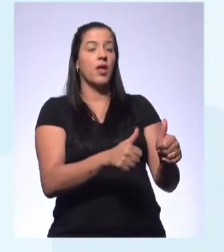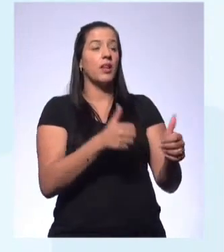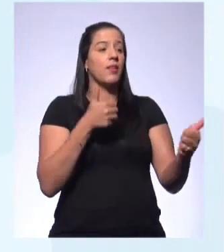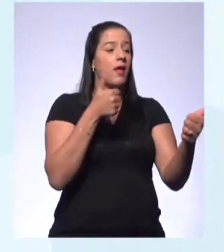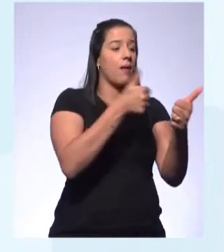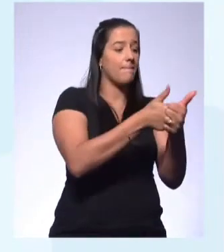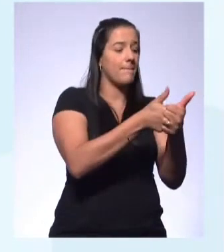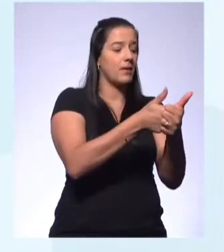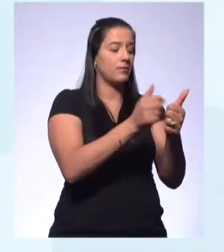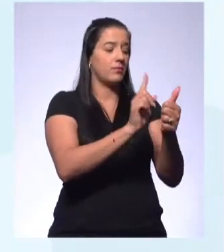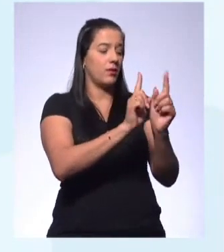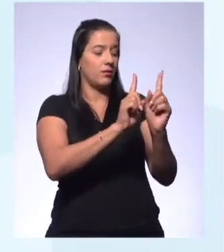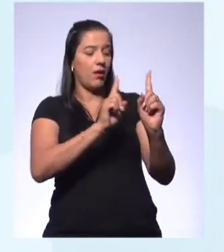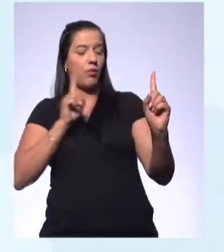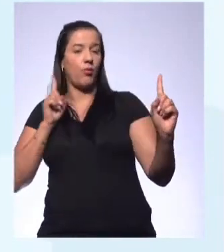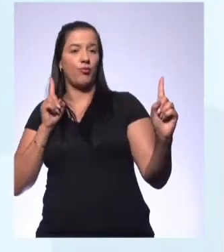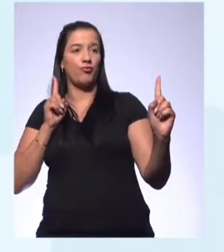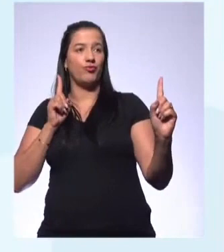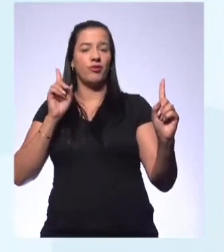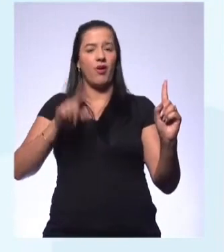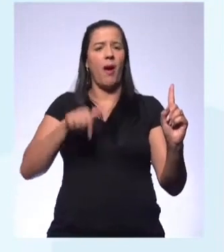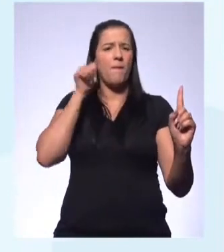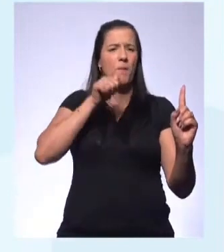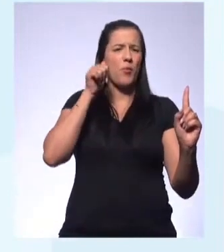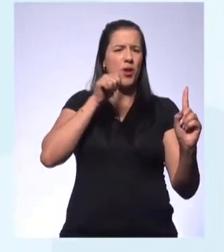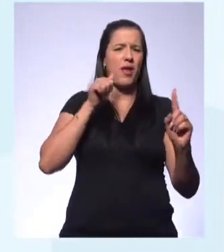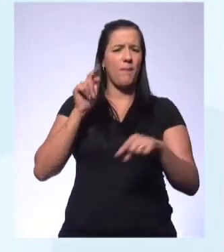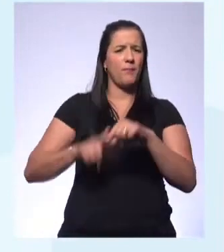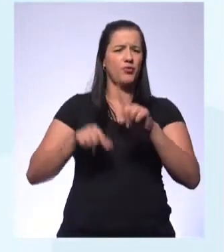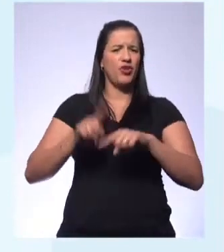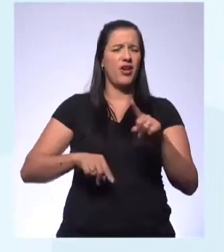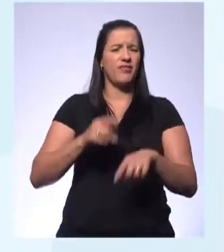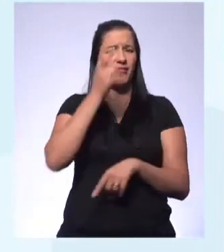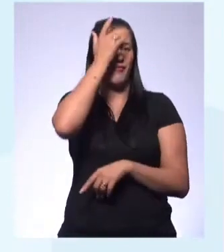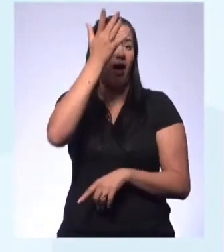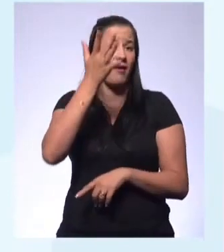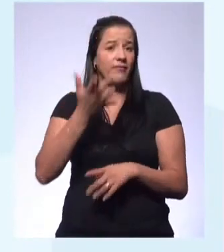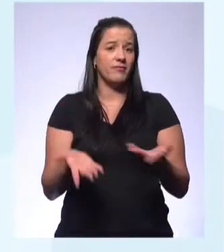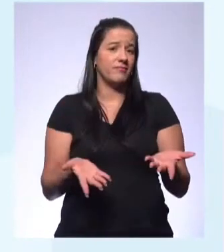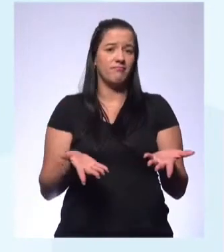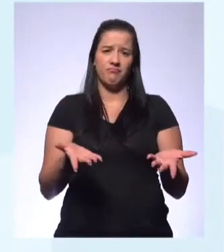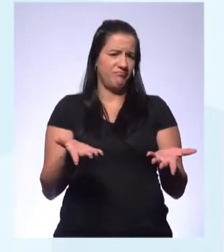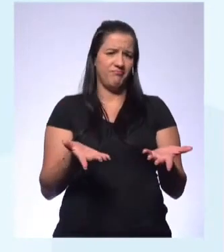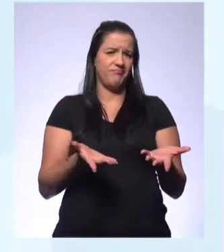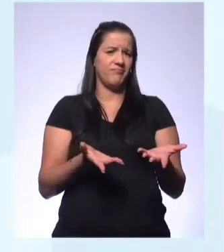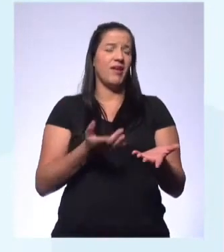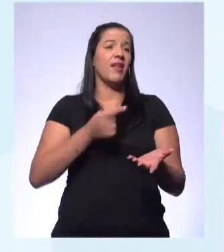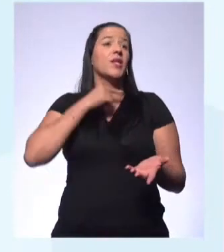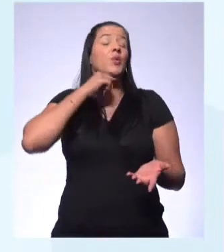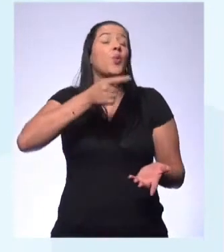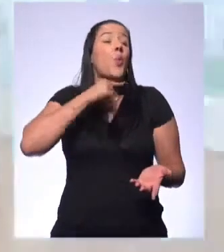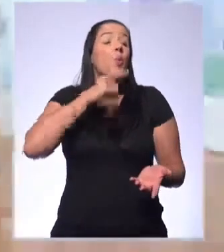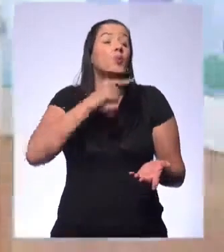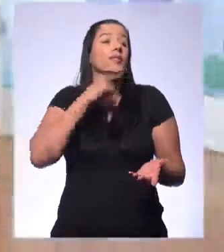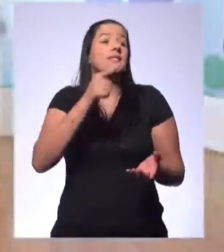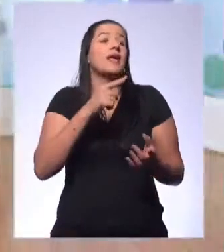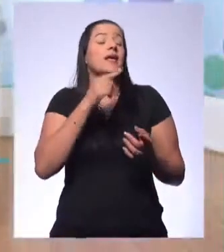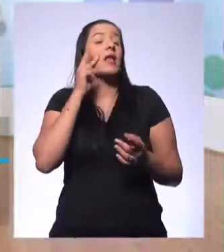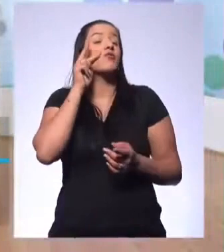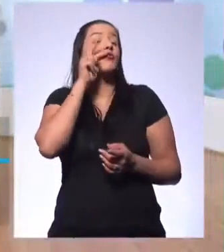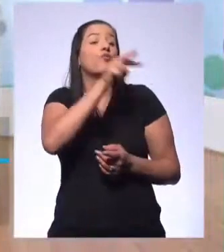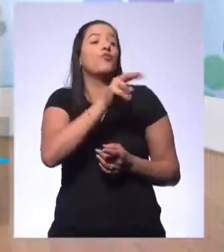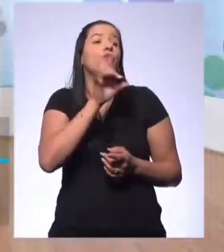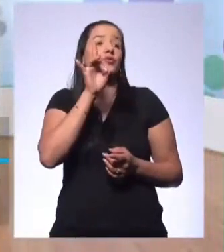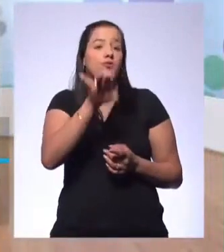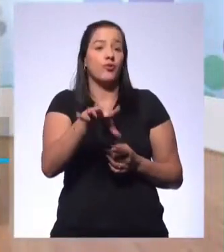perto dele. Então, essa mulher não é a mulher objeto fácil que tá ali, que Ela tem é alguns. Ela é inalcançável, é inalcançável. idealizada. Idealizada.